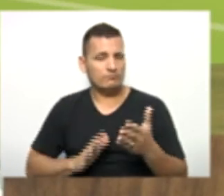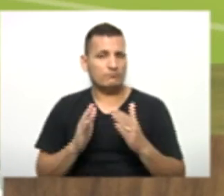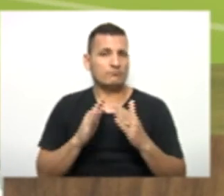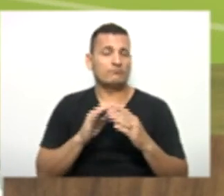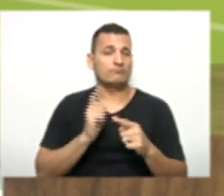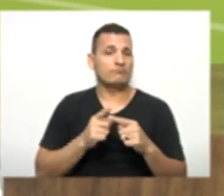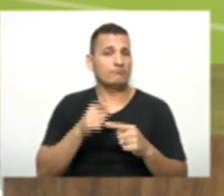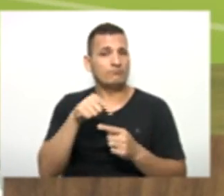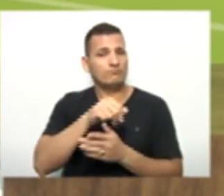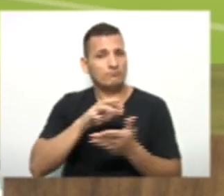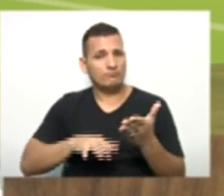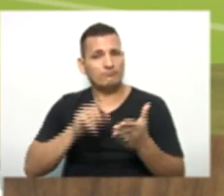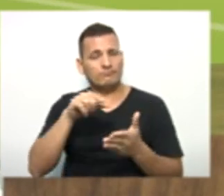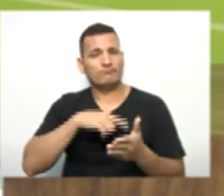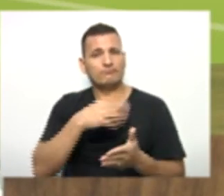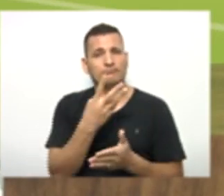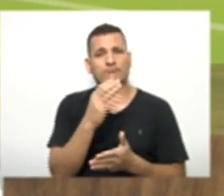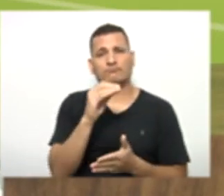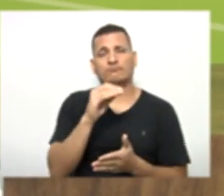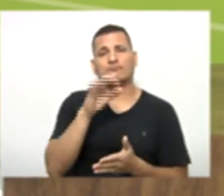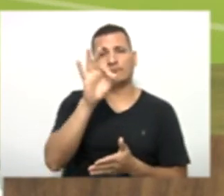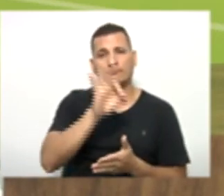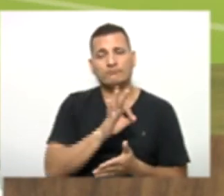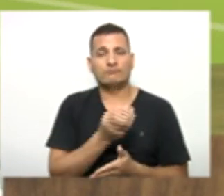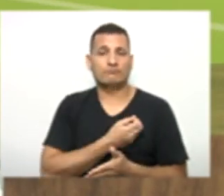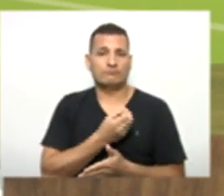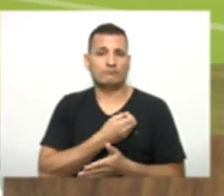valem 40% da nota de vocês,